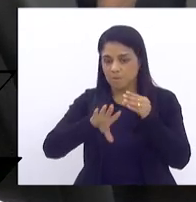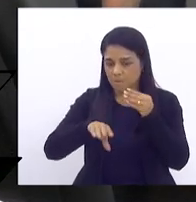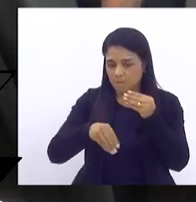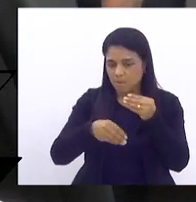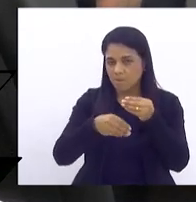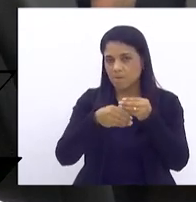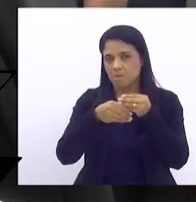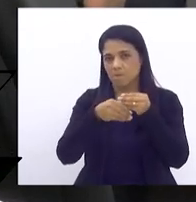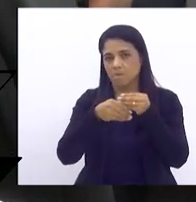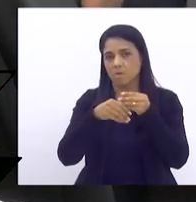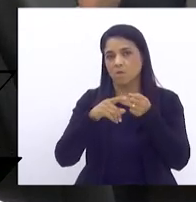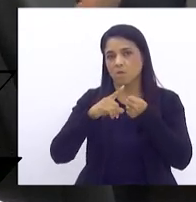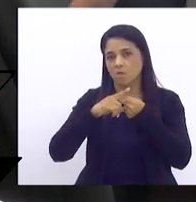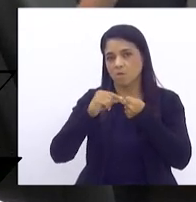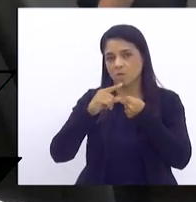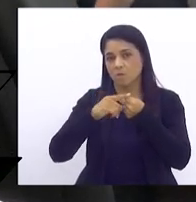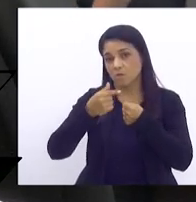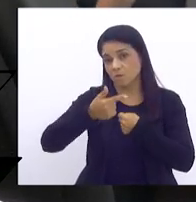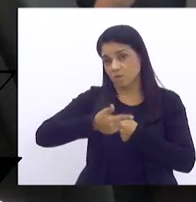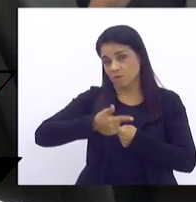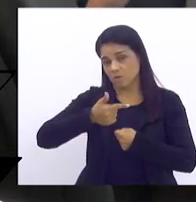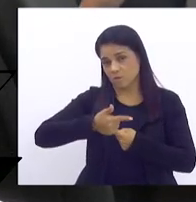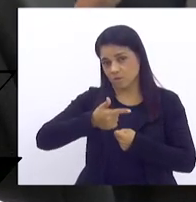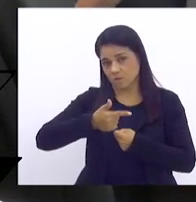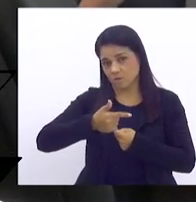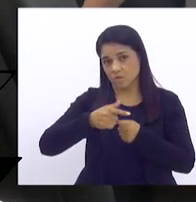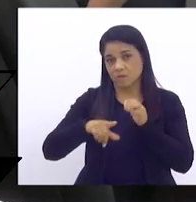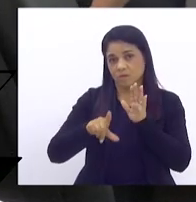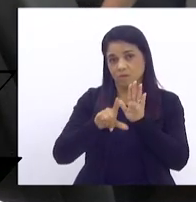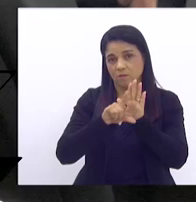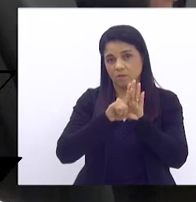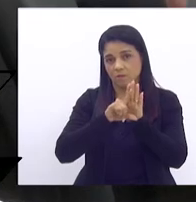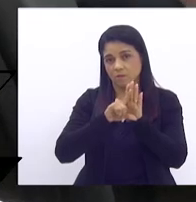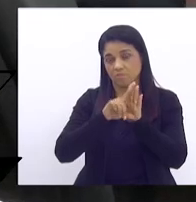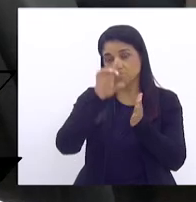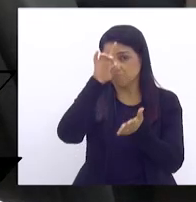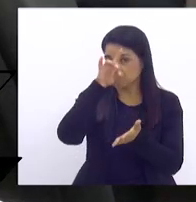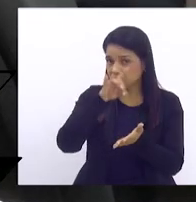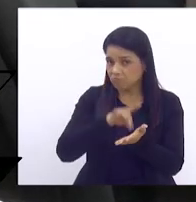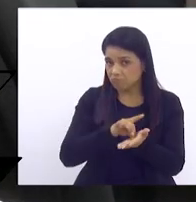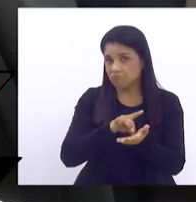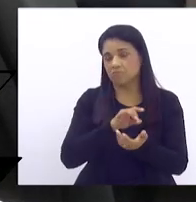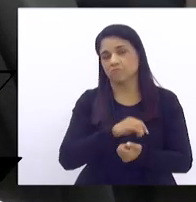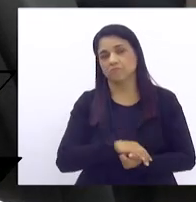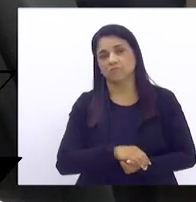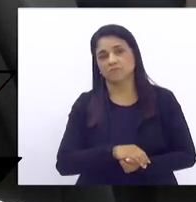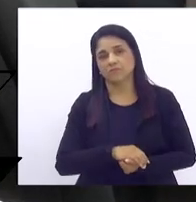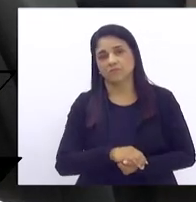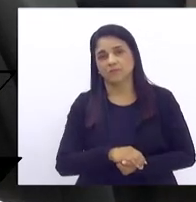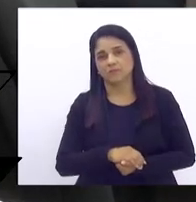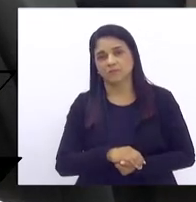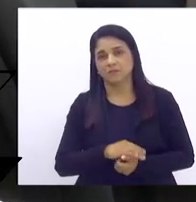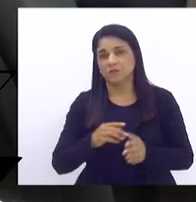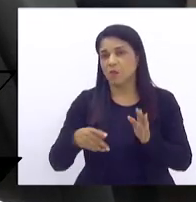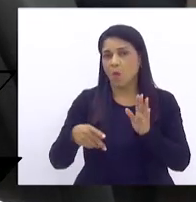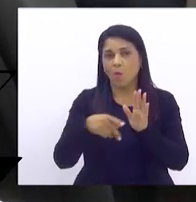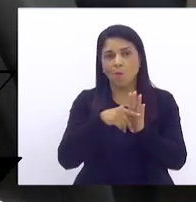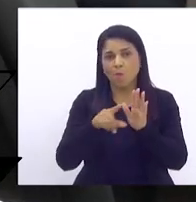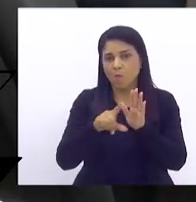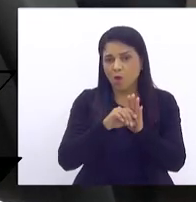complementar ao artigo 2º da lei original, e não um projeto